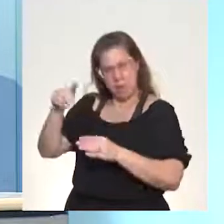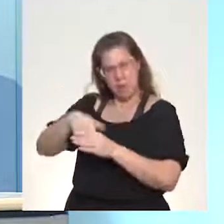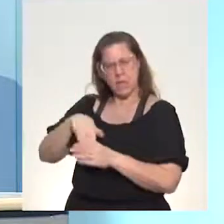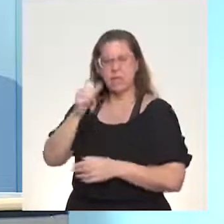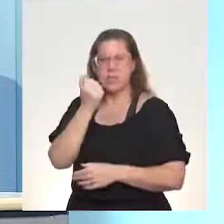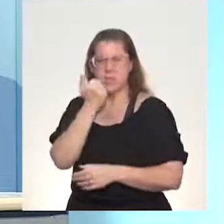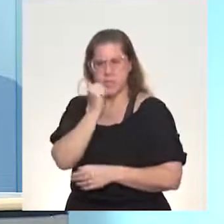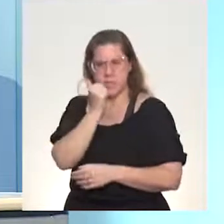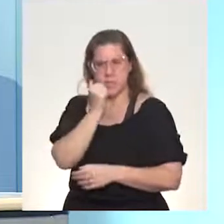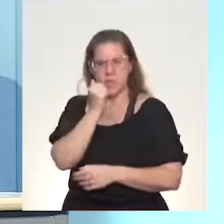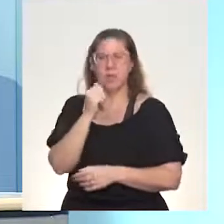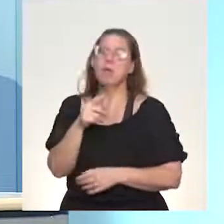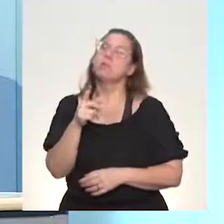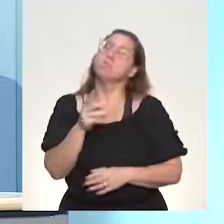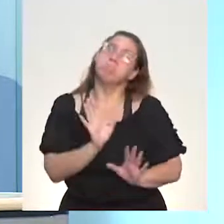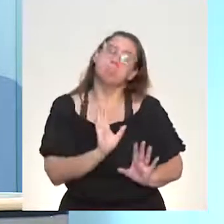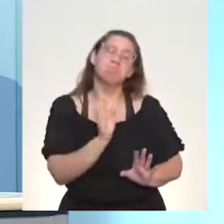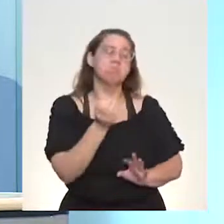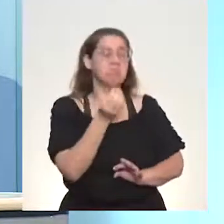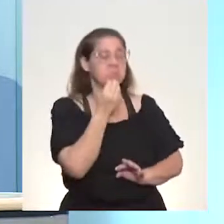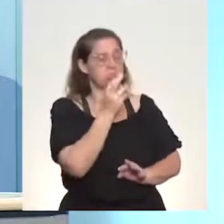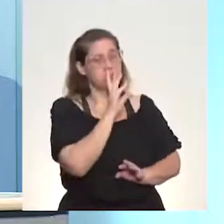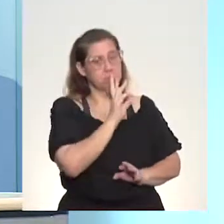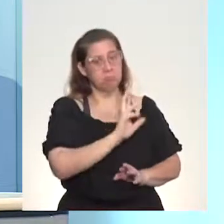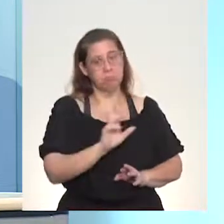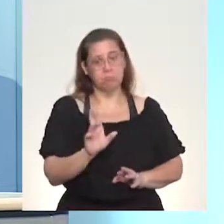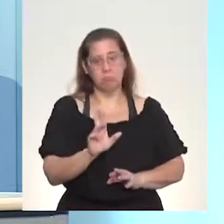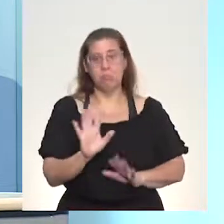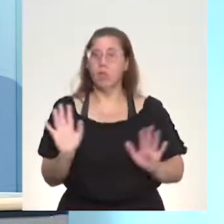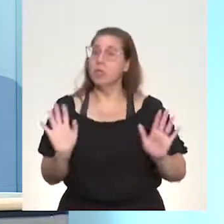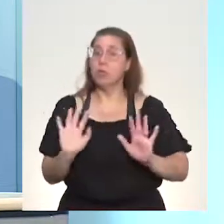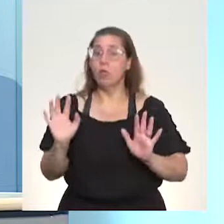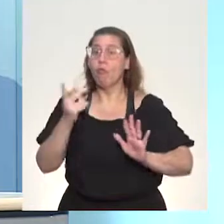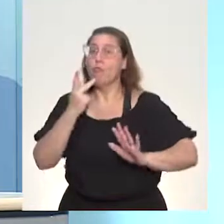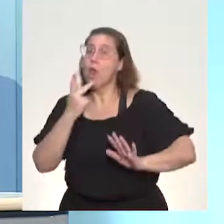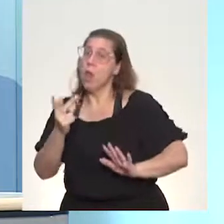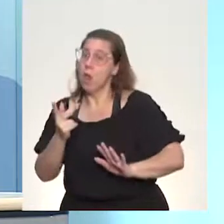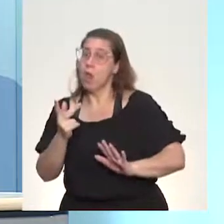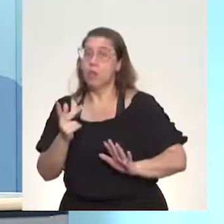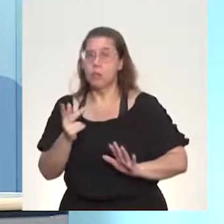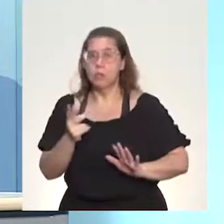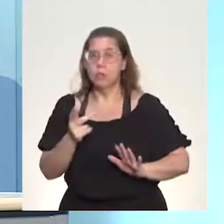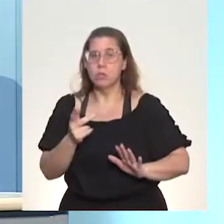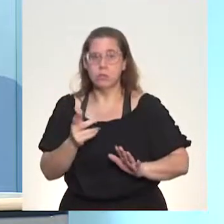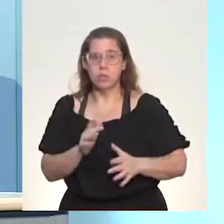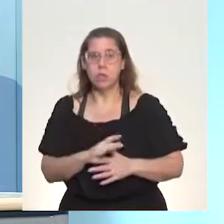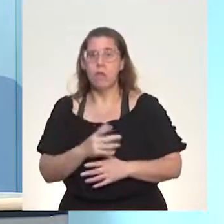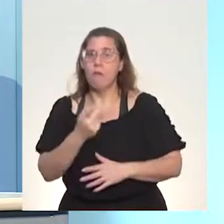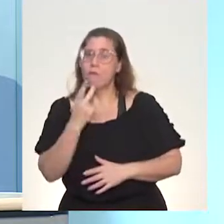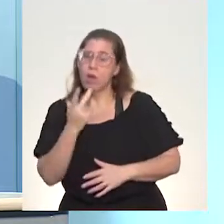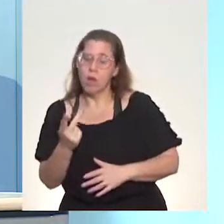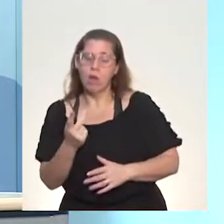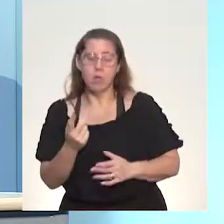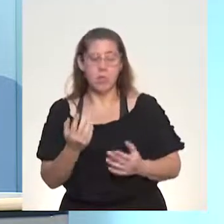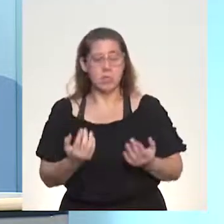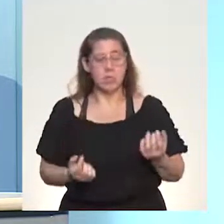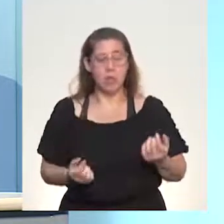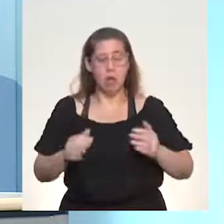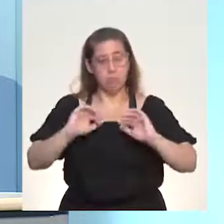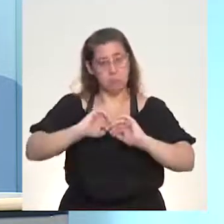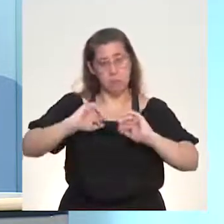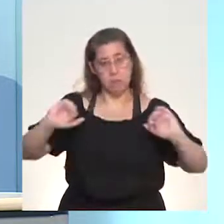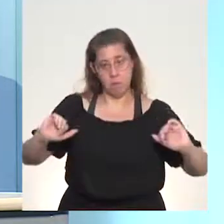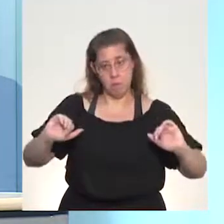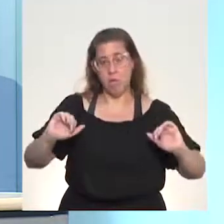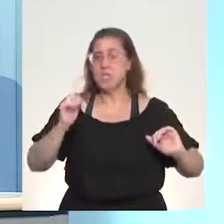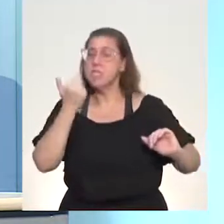tentar responder os dois, né? Assim, não estou fazendo uma absoluta dicotomia entre filosofia e ciência, mas se